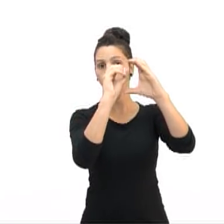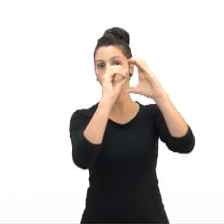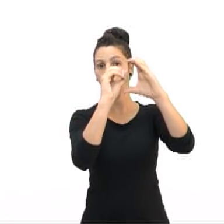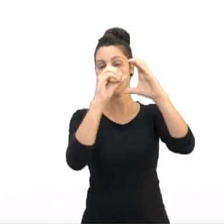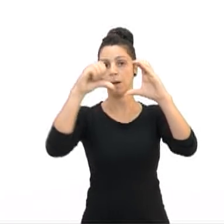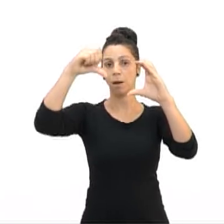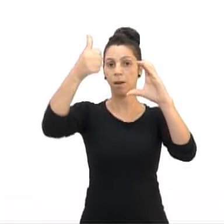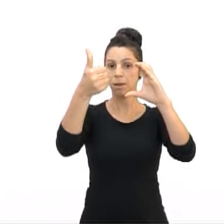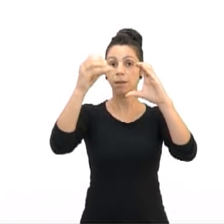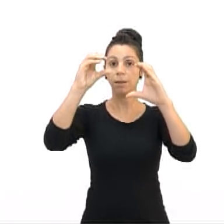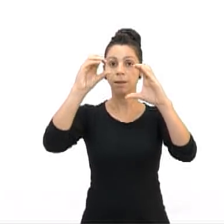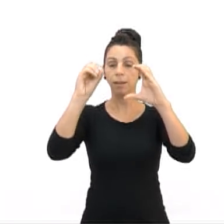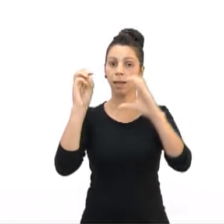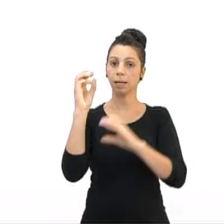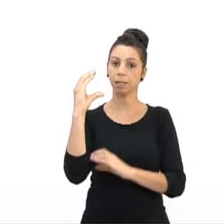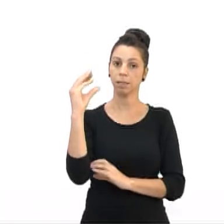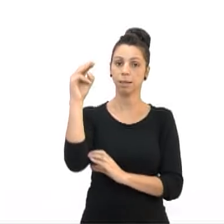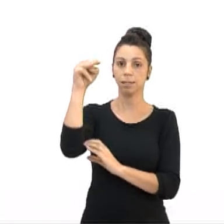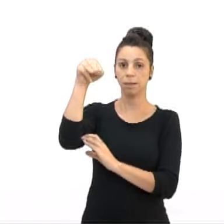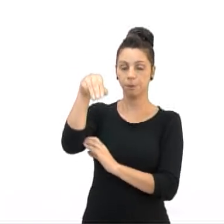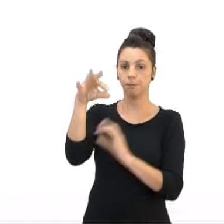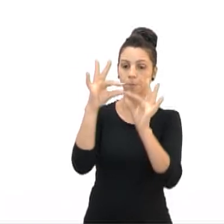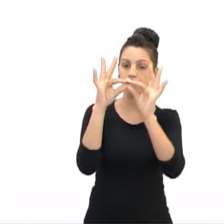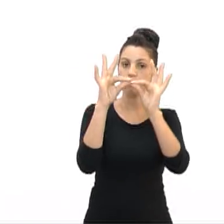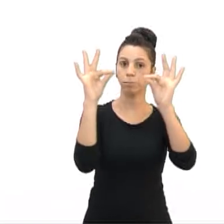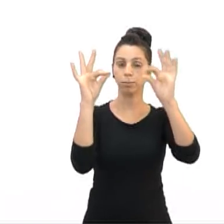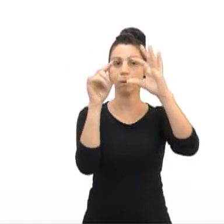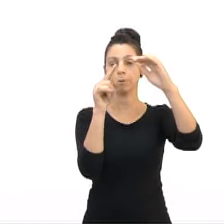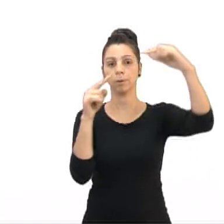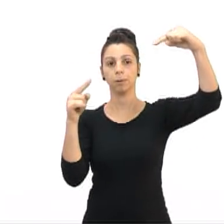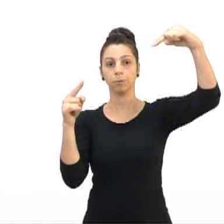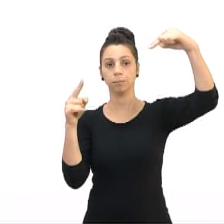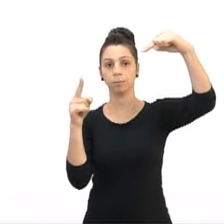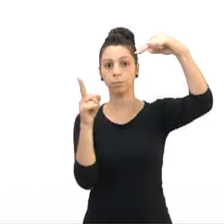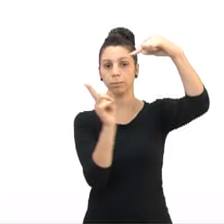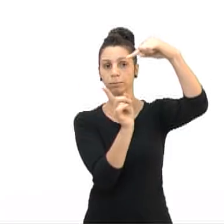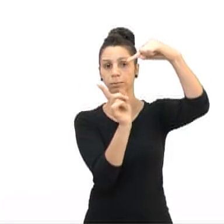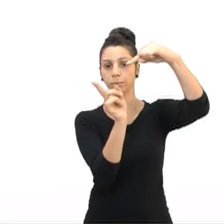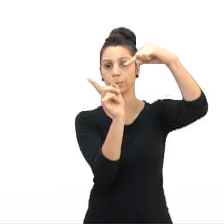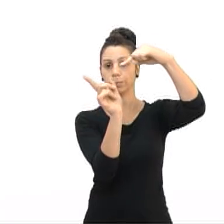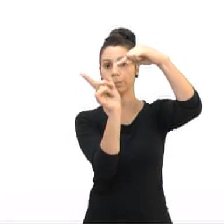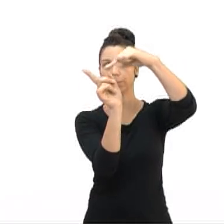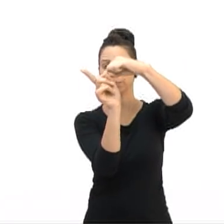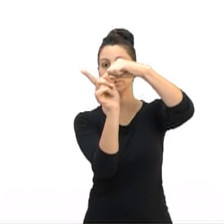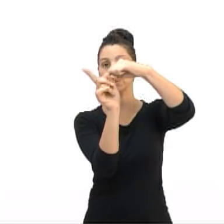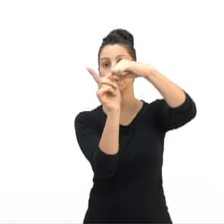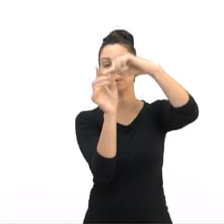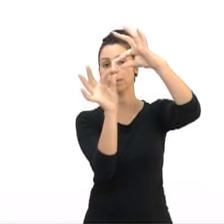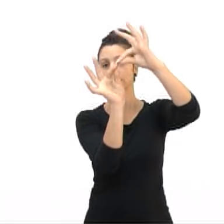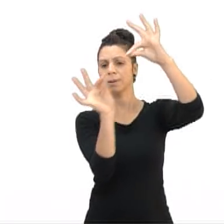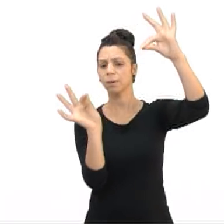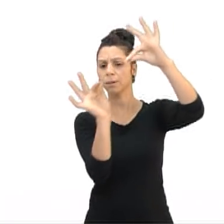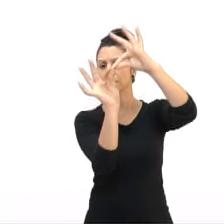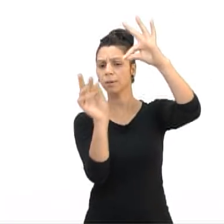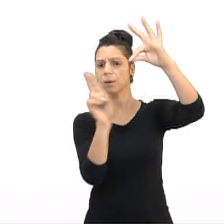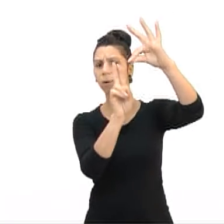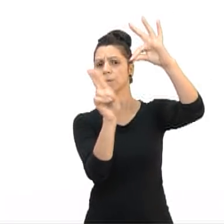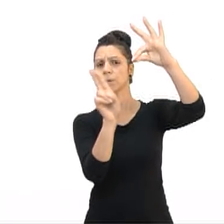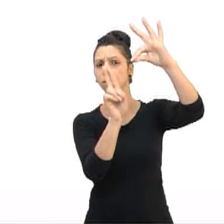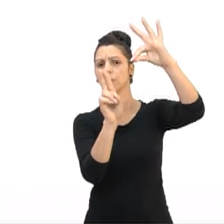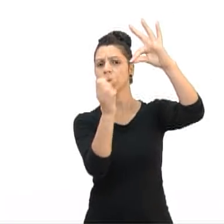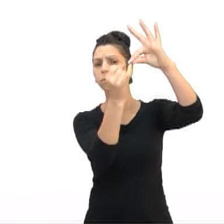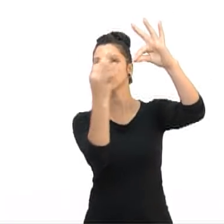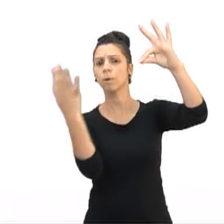a distância do ponto O à reta T. Qual é o maior valor inteiro